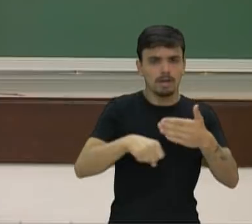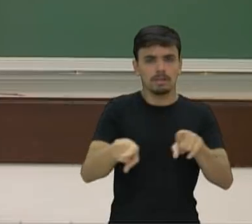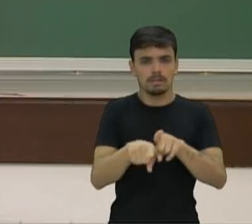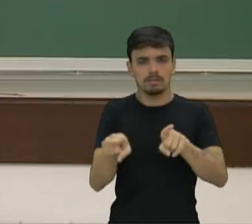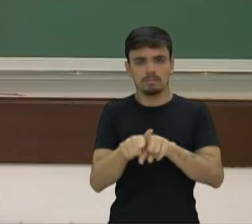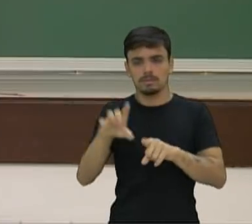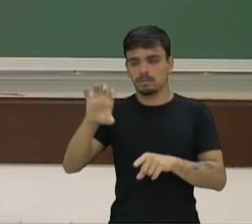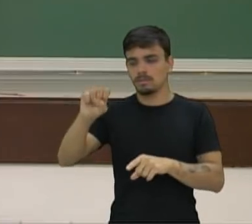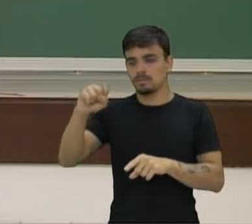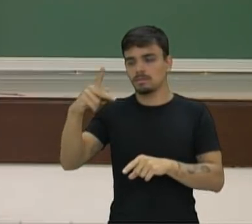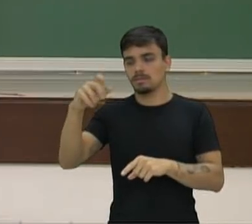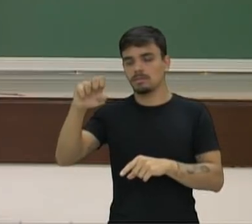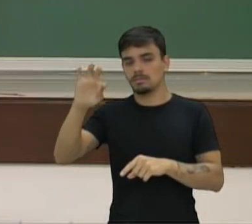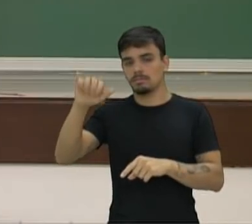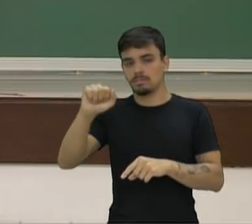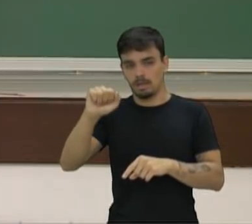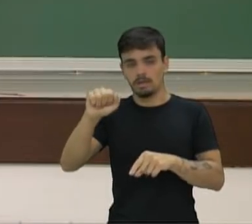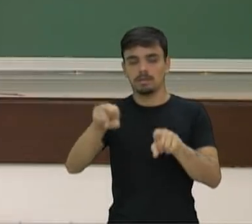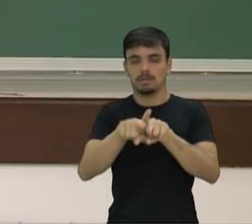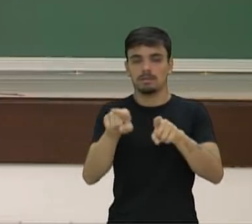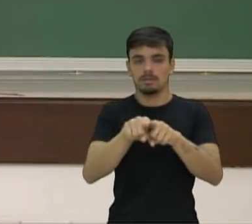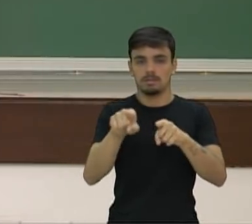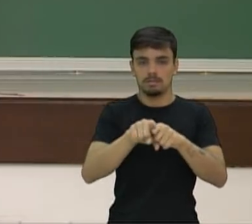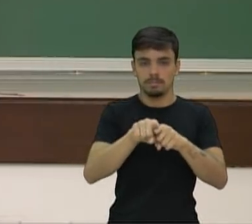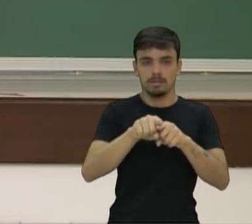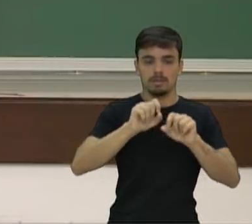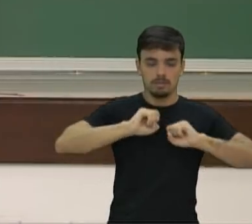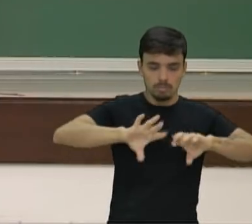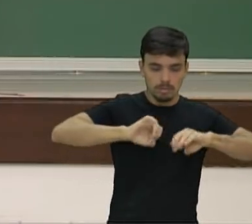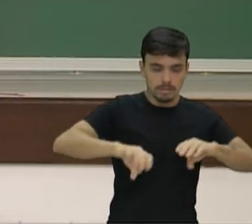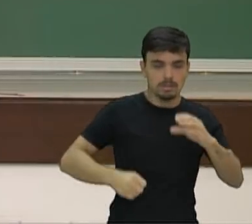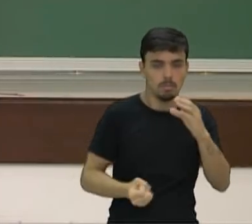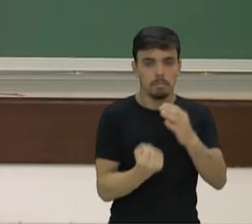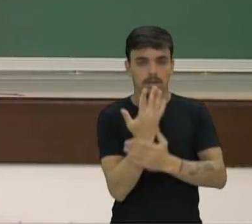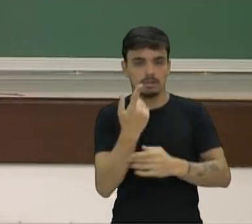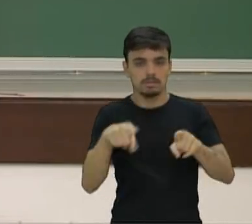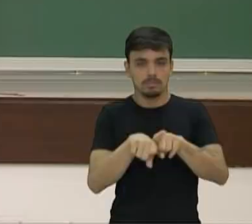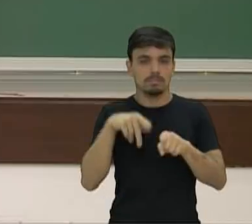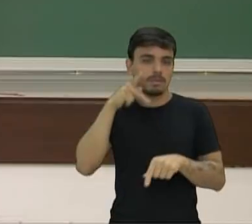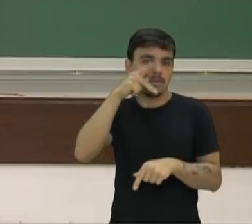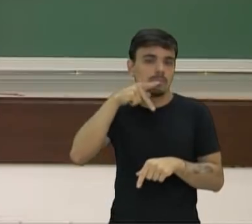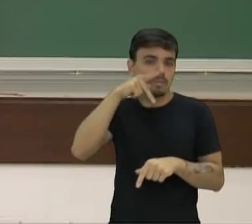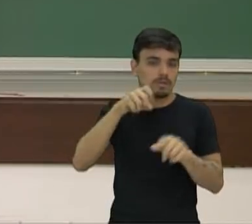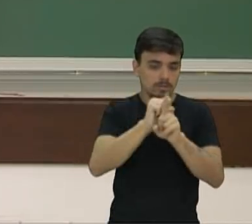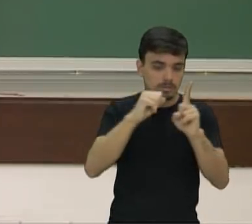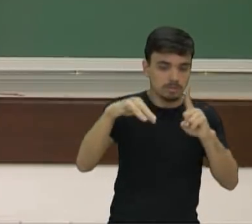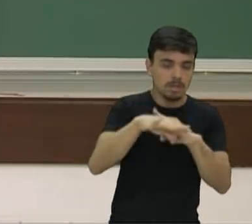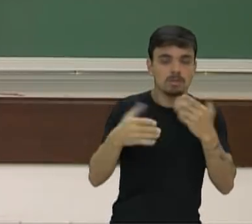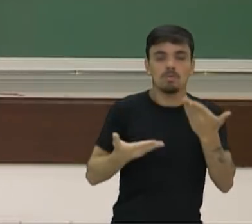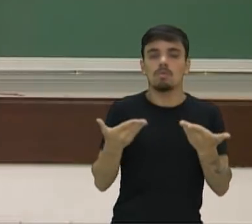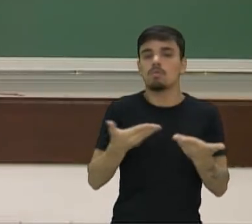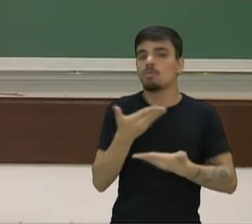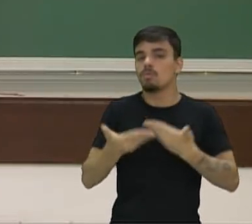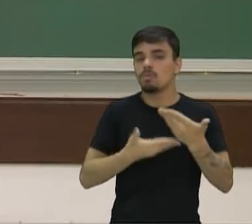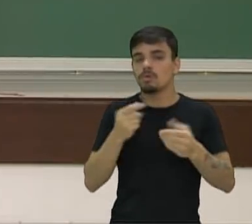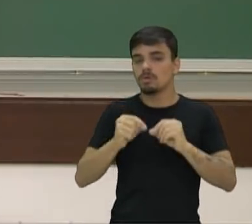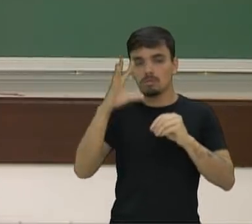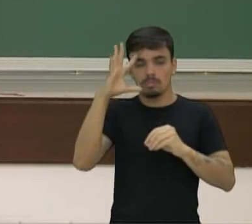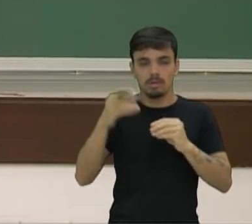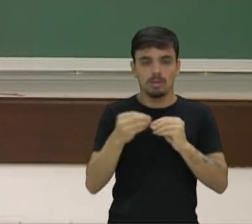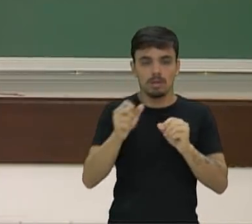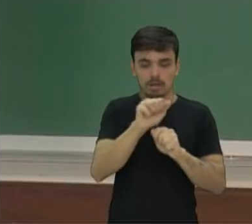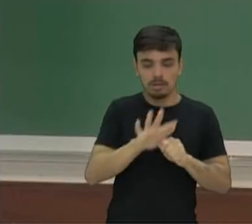origem de Esparta, educação espartana, a militarização, a política e a sociedade. Hoje nós vamos então entender de uma